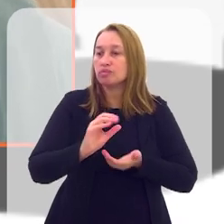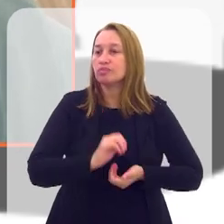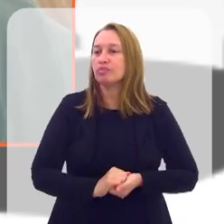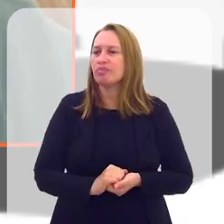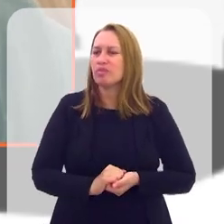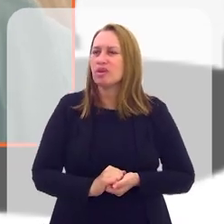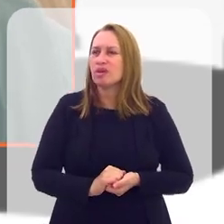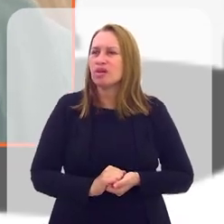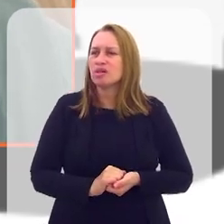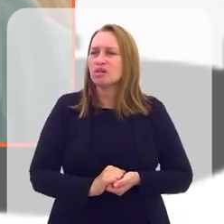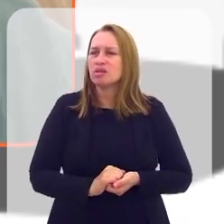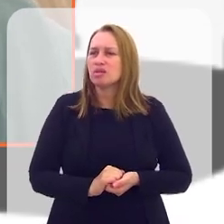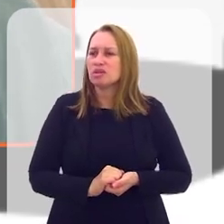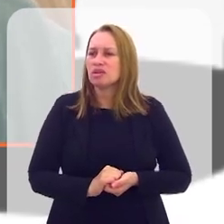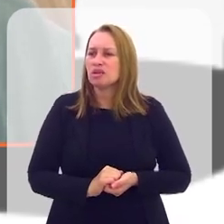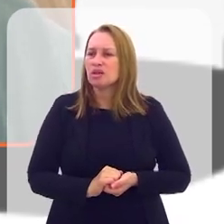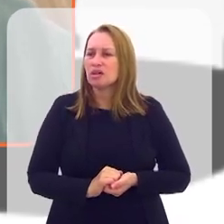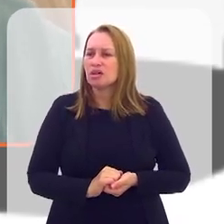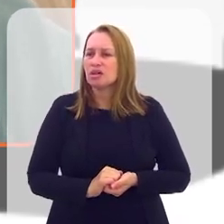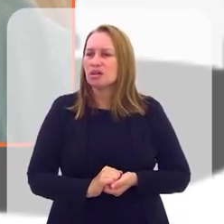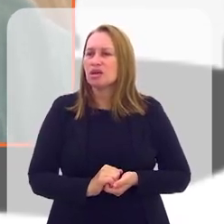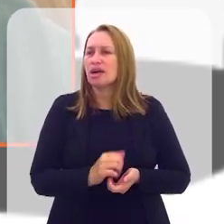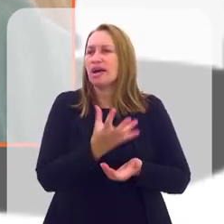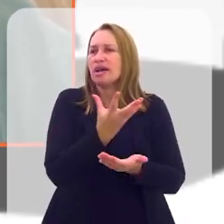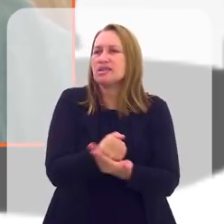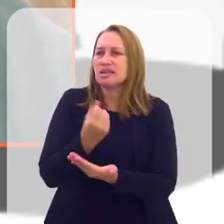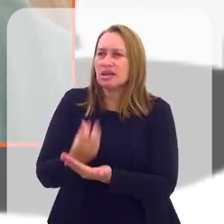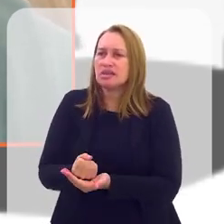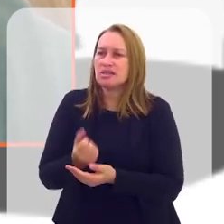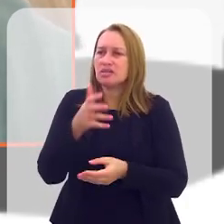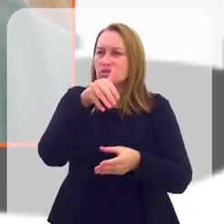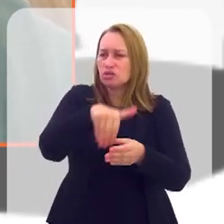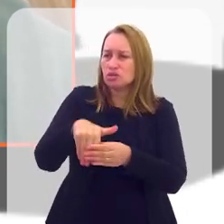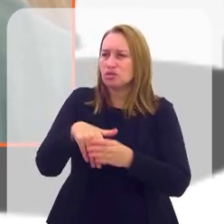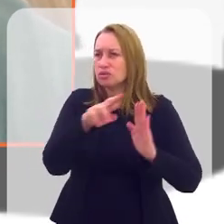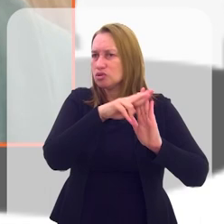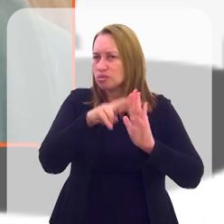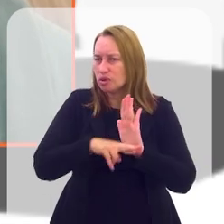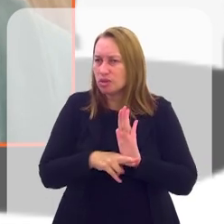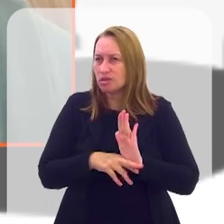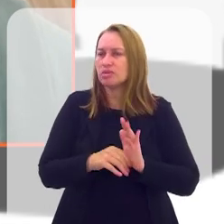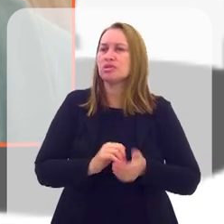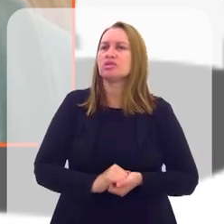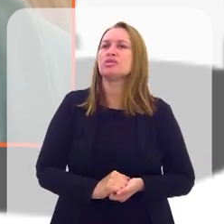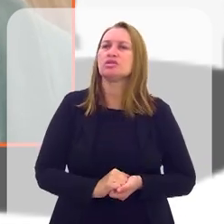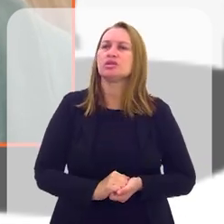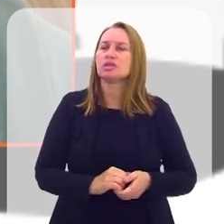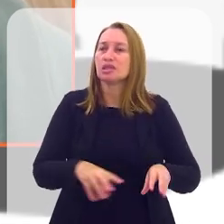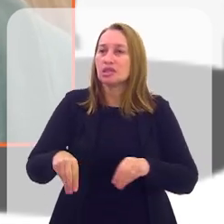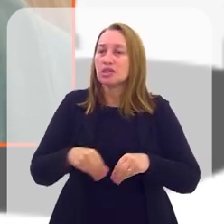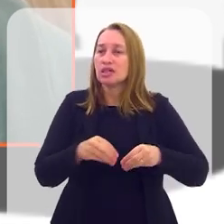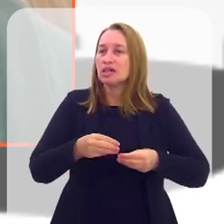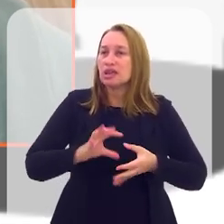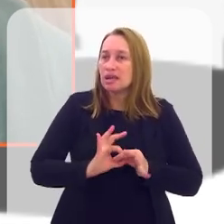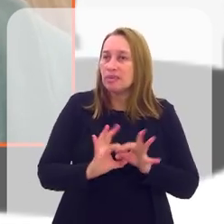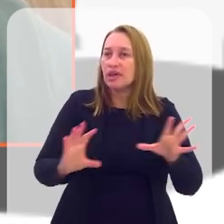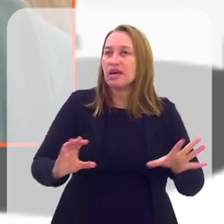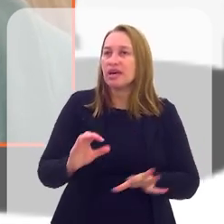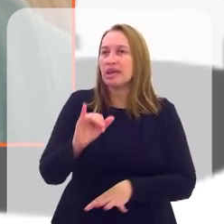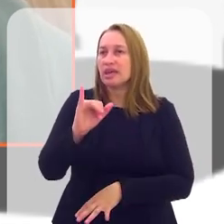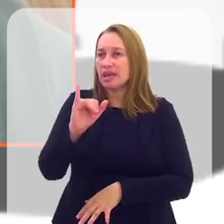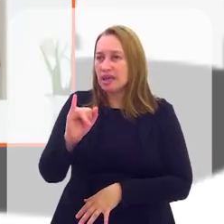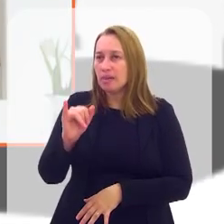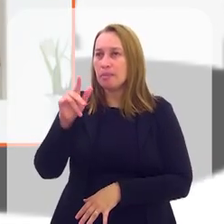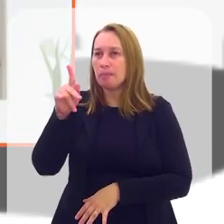da dotação desses programas de regularização fundiária, que hoje é liderada aí